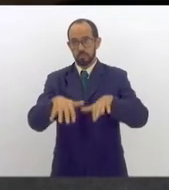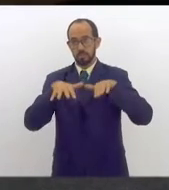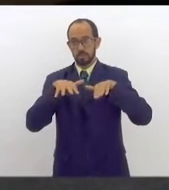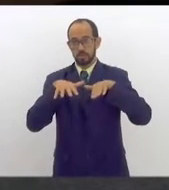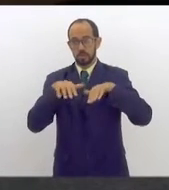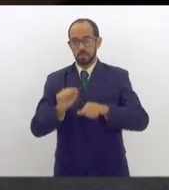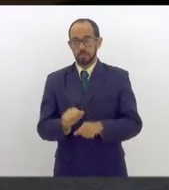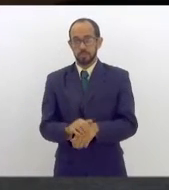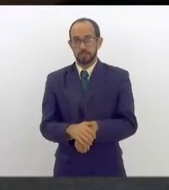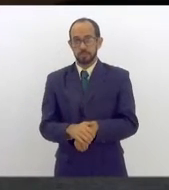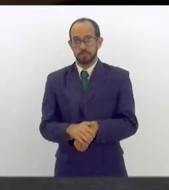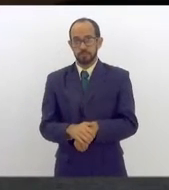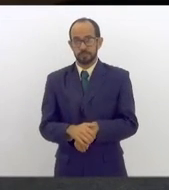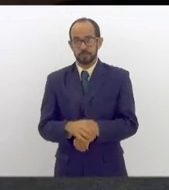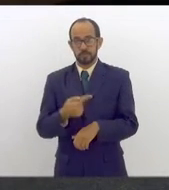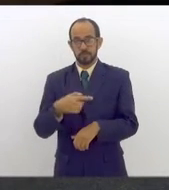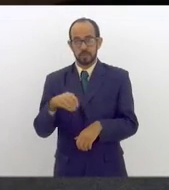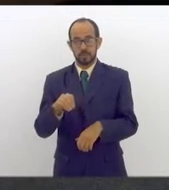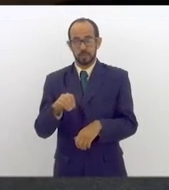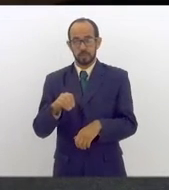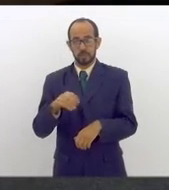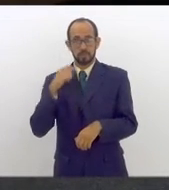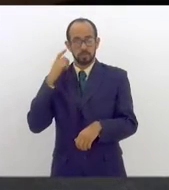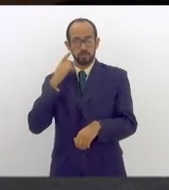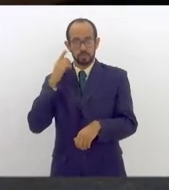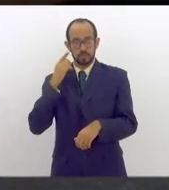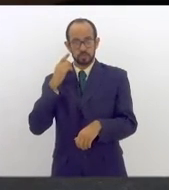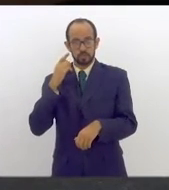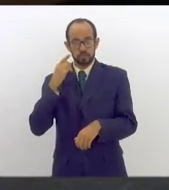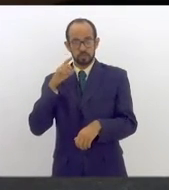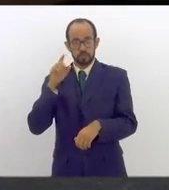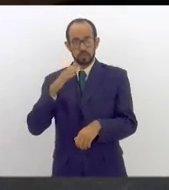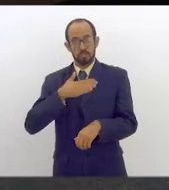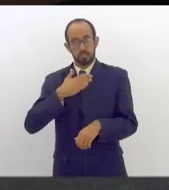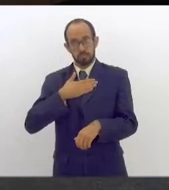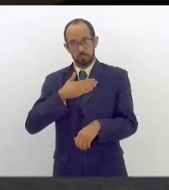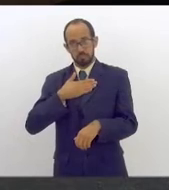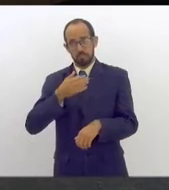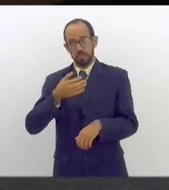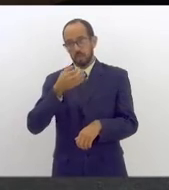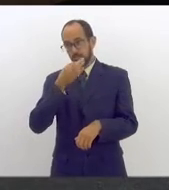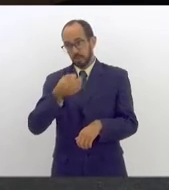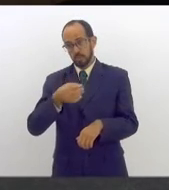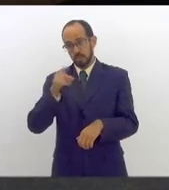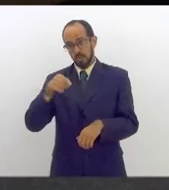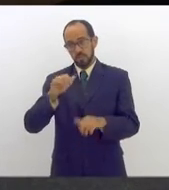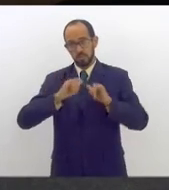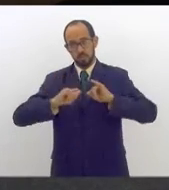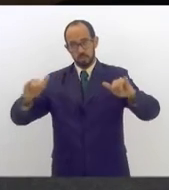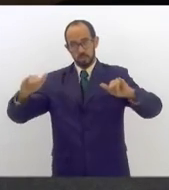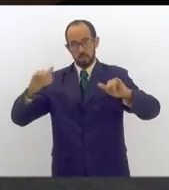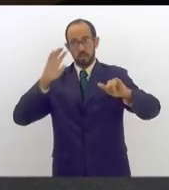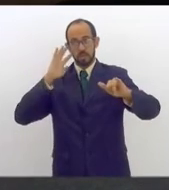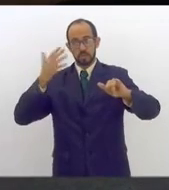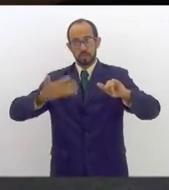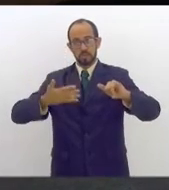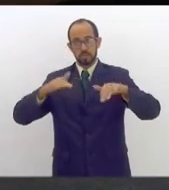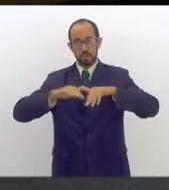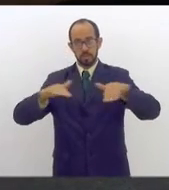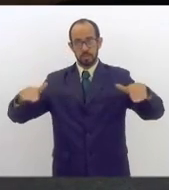ciência aos 70 deputados. E a forma de dar ciência é publicando a decisão da mesa diretora, de